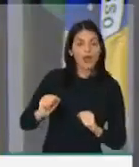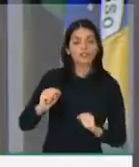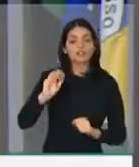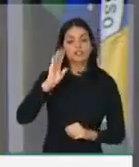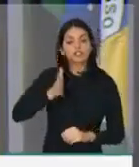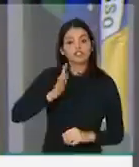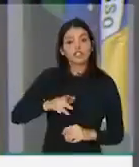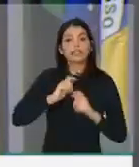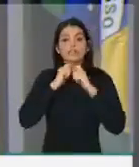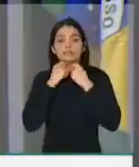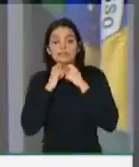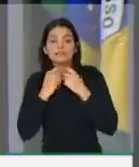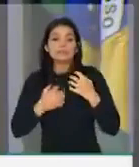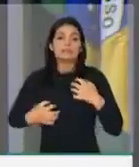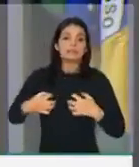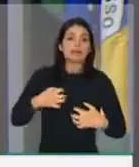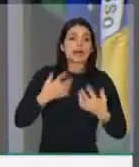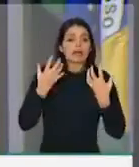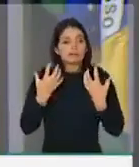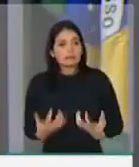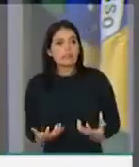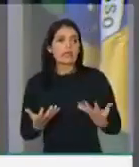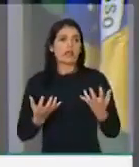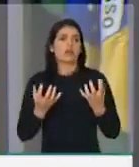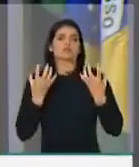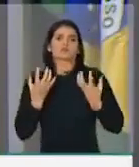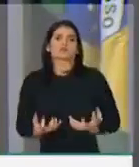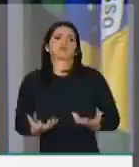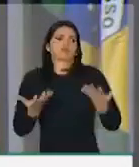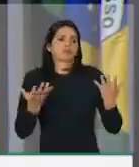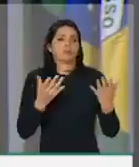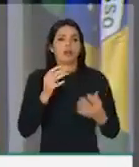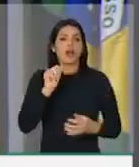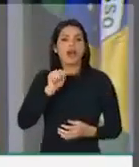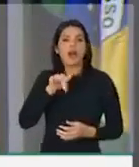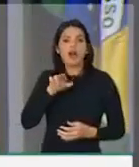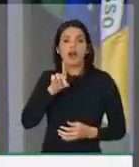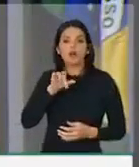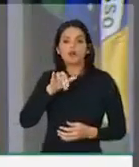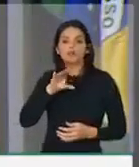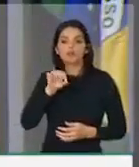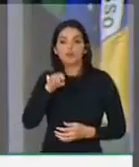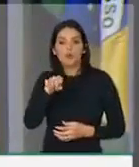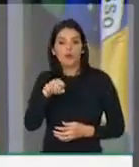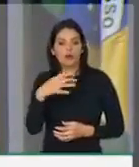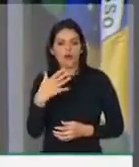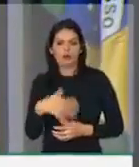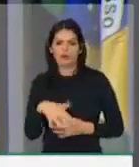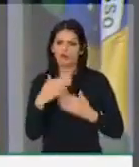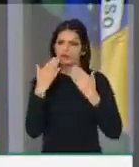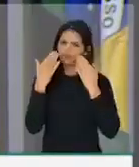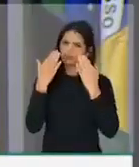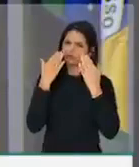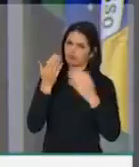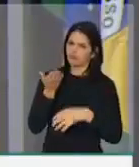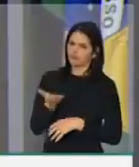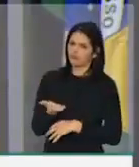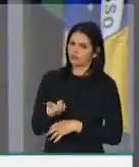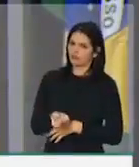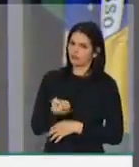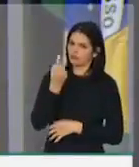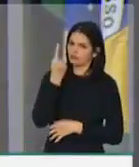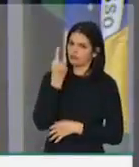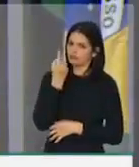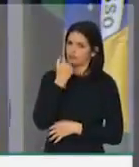já angustiado de saco cheio e esse áudio é muito suspeito para não falar outra coisa